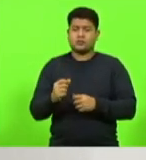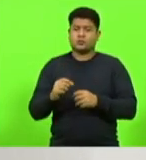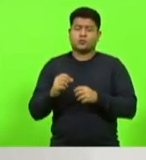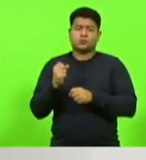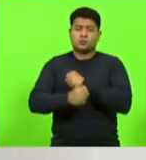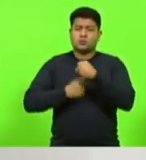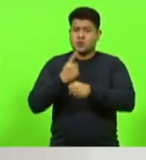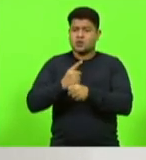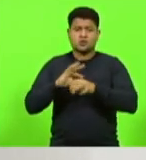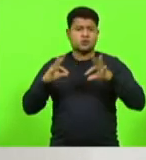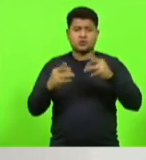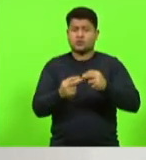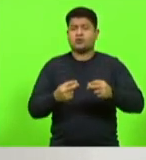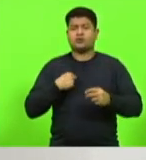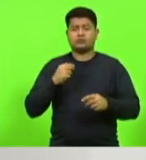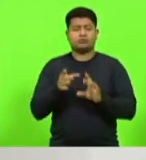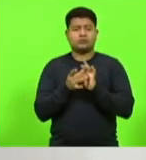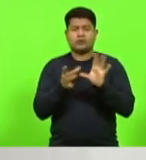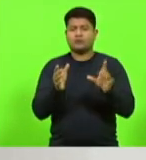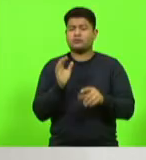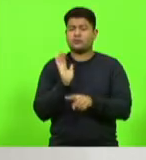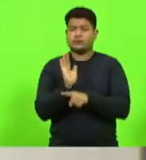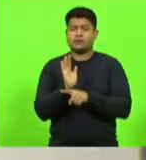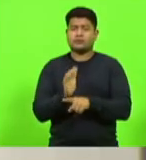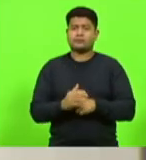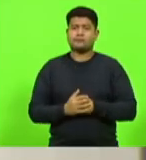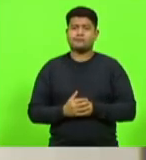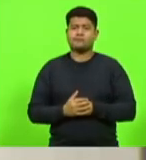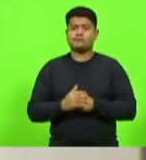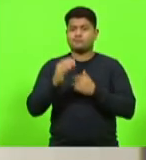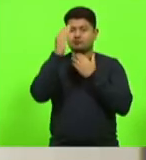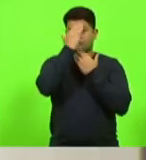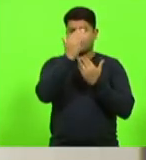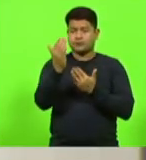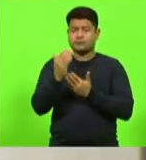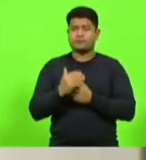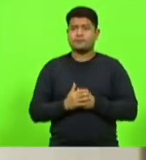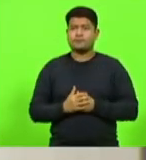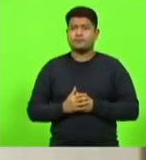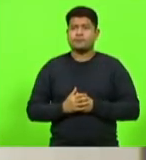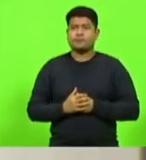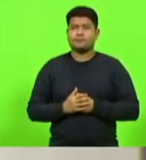Um abraço e muito obrigado. Obrigado, presidente Giovanni.